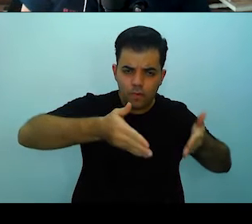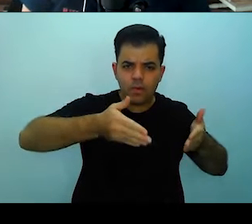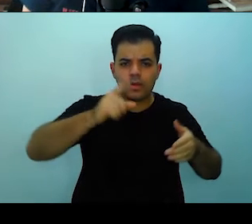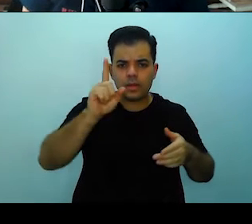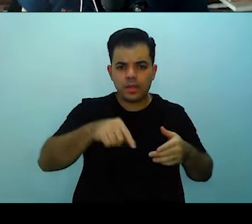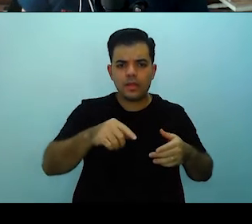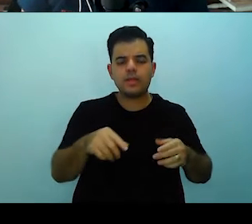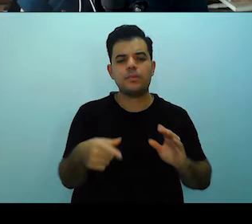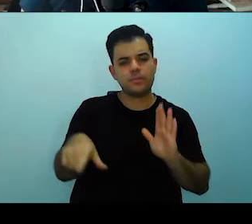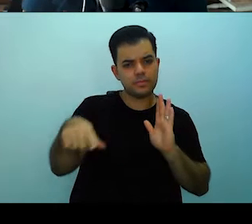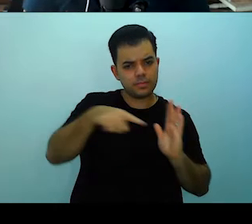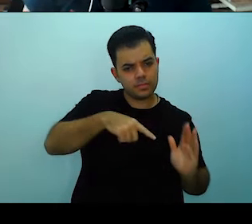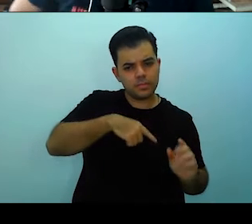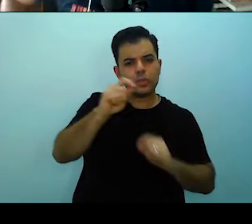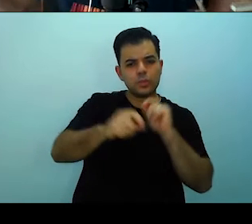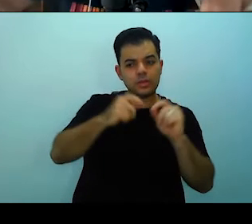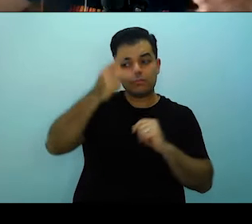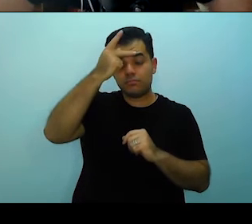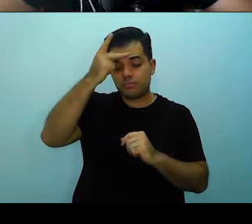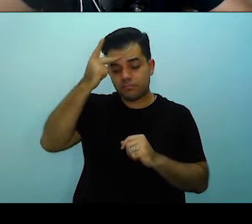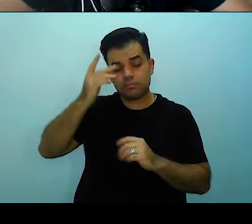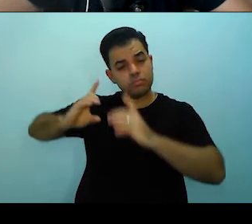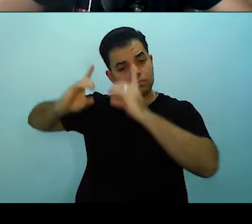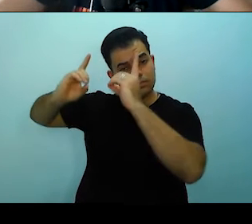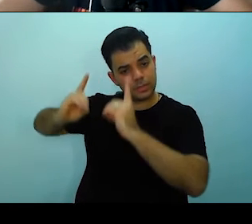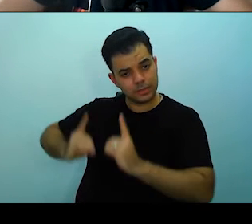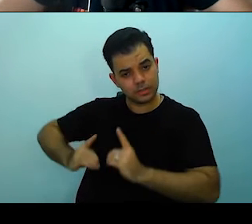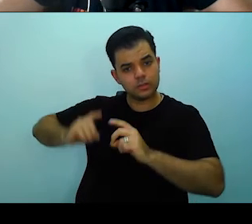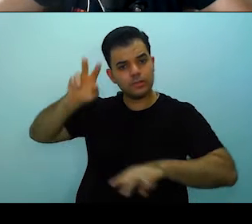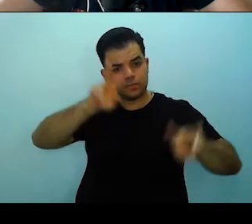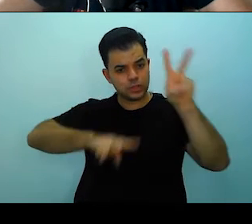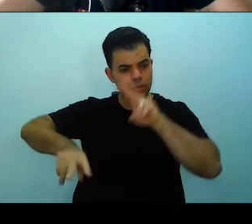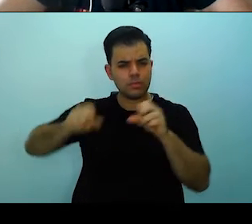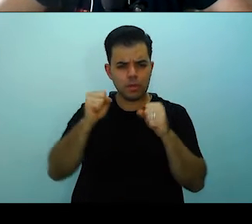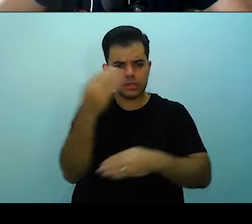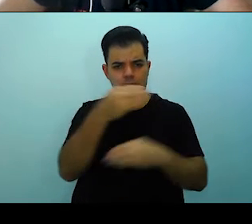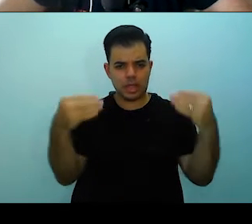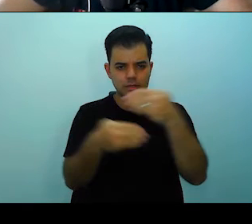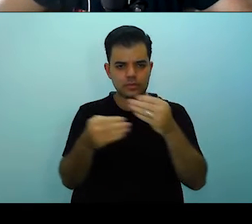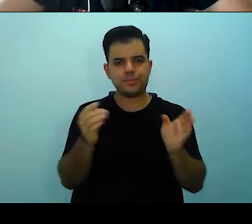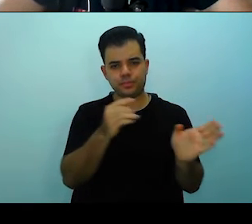um contexto que envolva pessoas com deficiência visual. Pode passar, por favor.